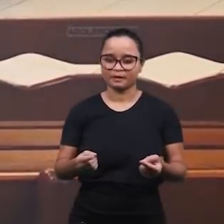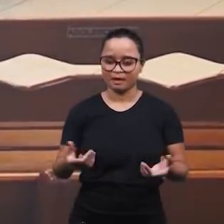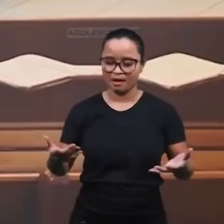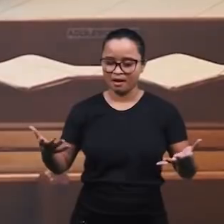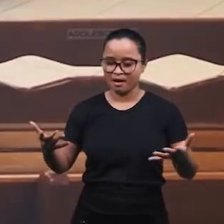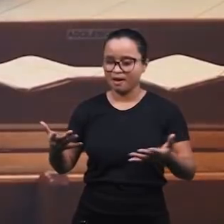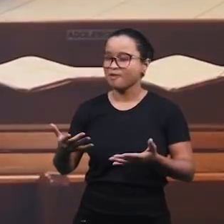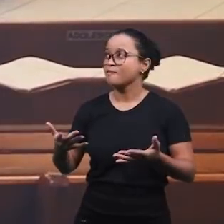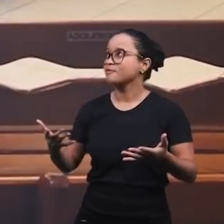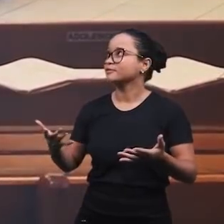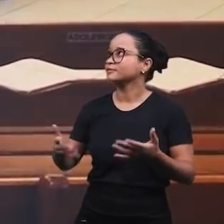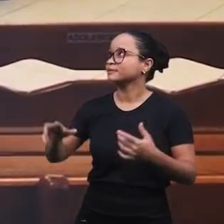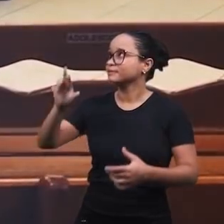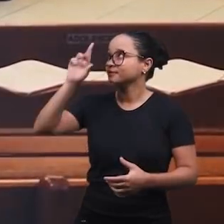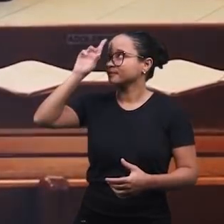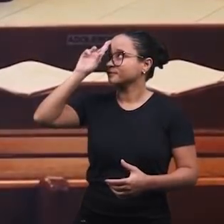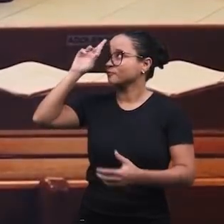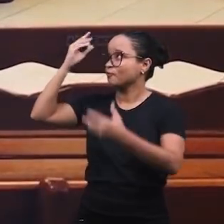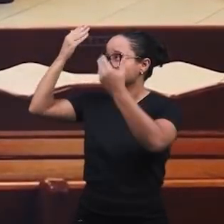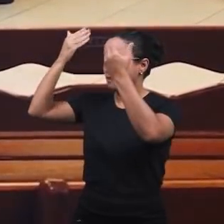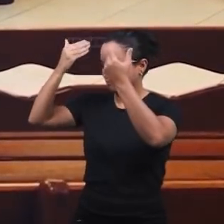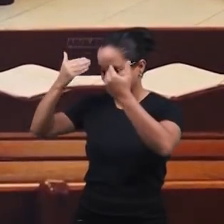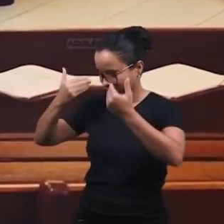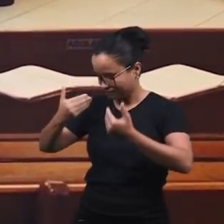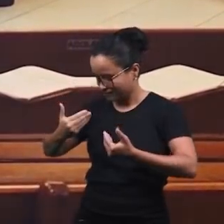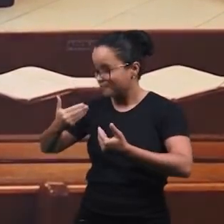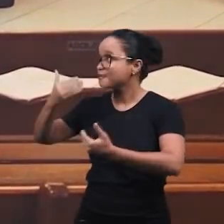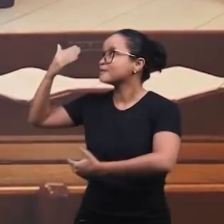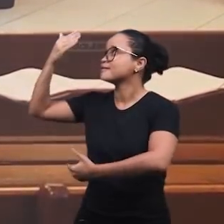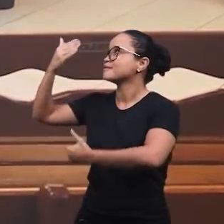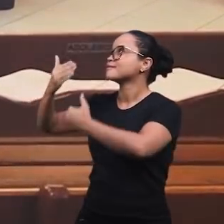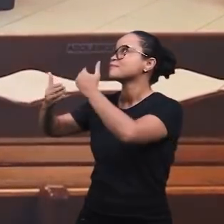Em tua presença estou,